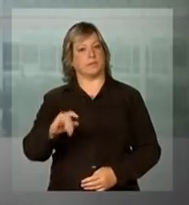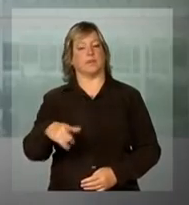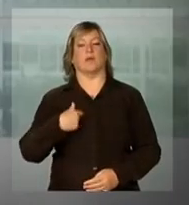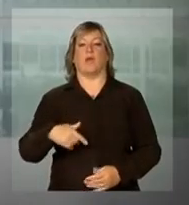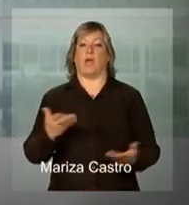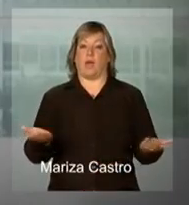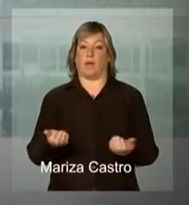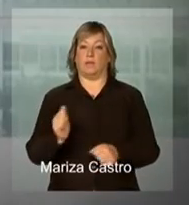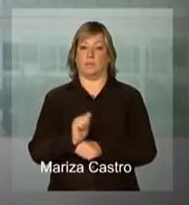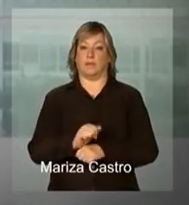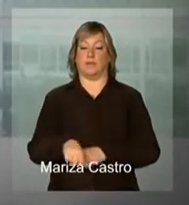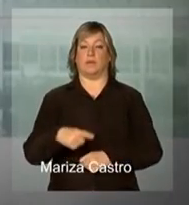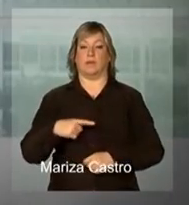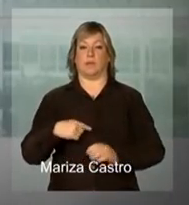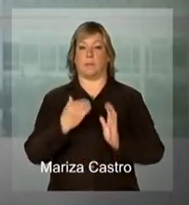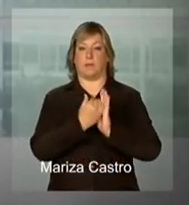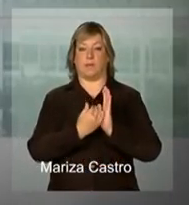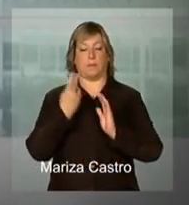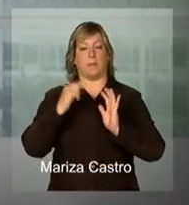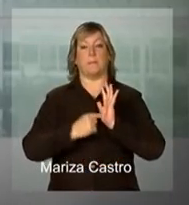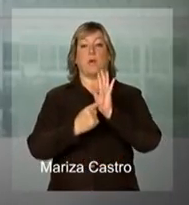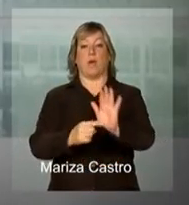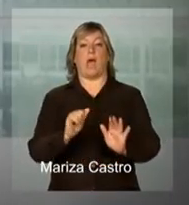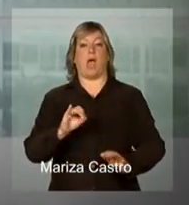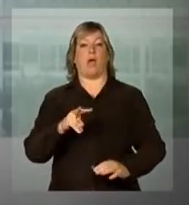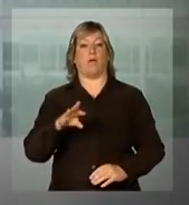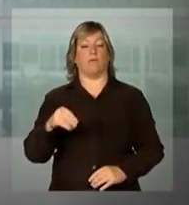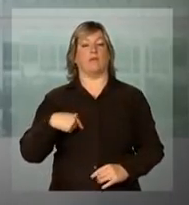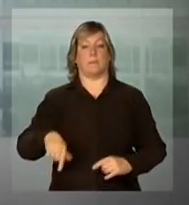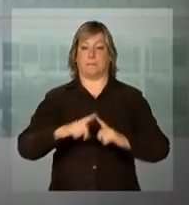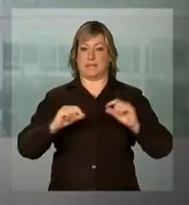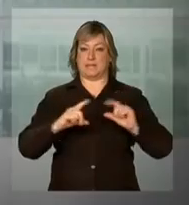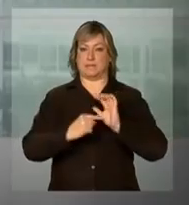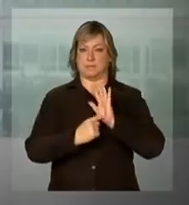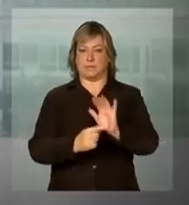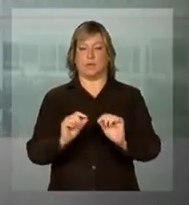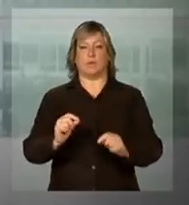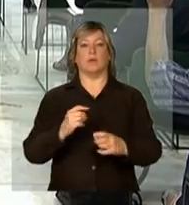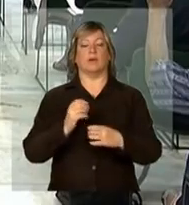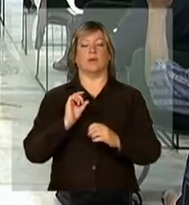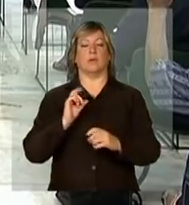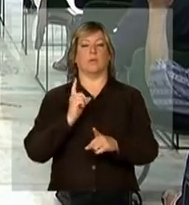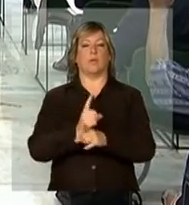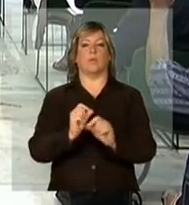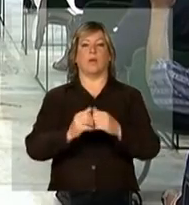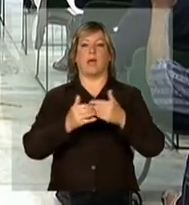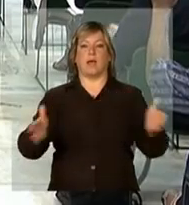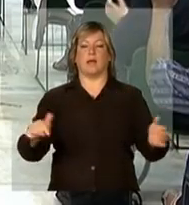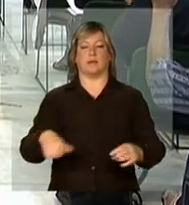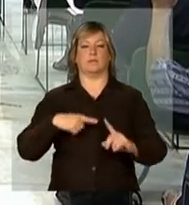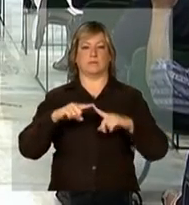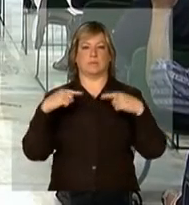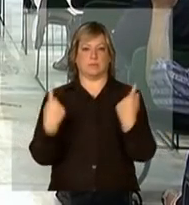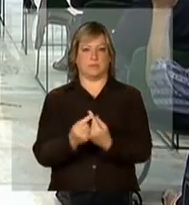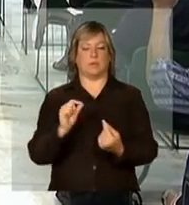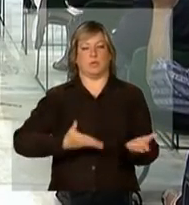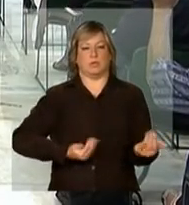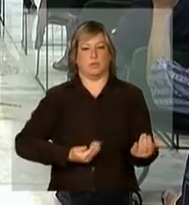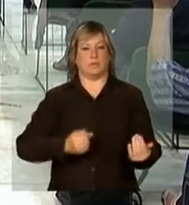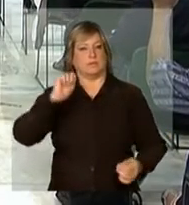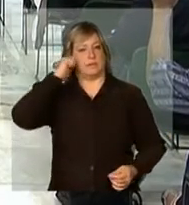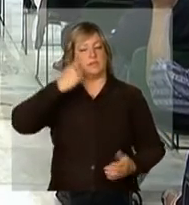interrompemos a programação para transmitir ao vivo de Brasília a abertura do encontro Juventude Negra, juventude viva,